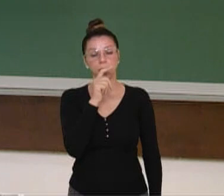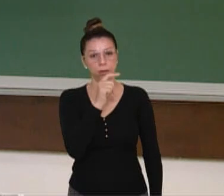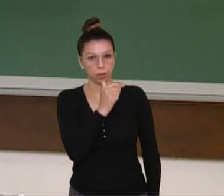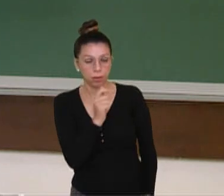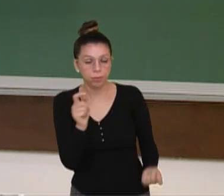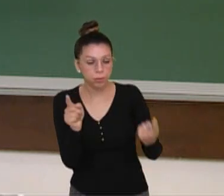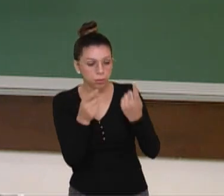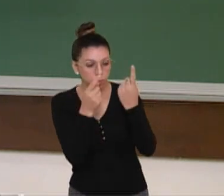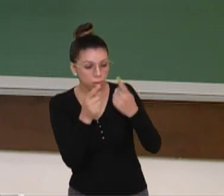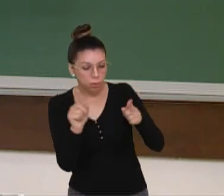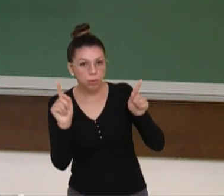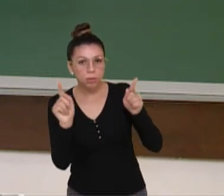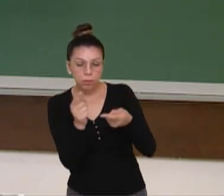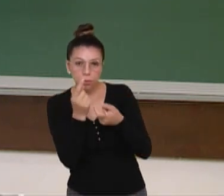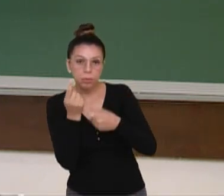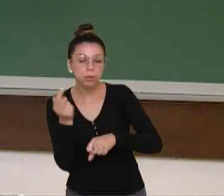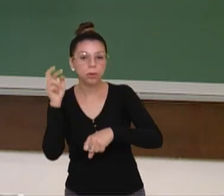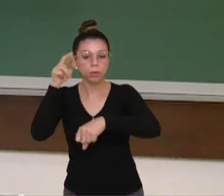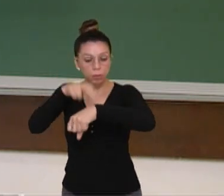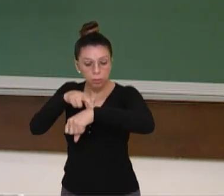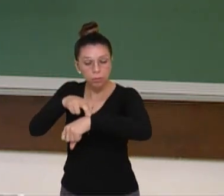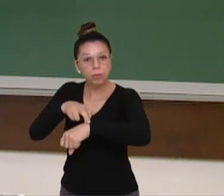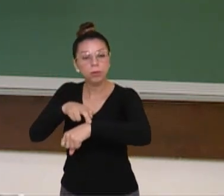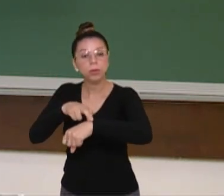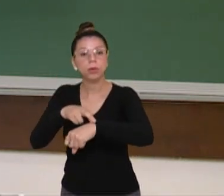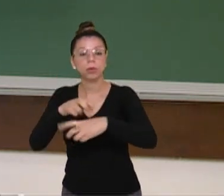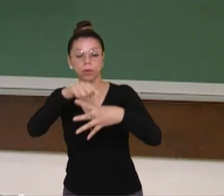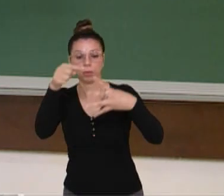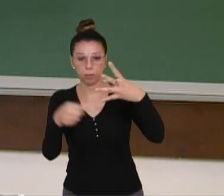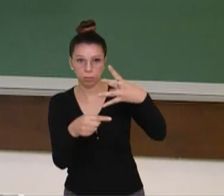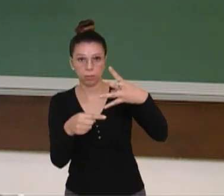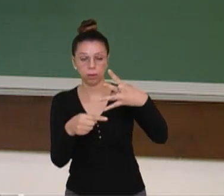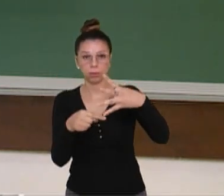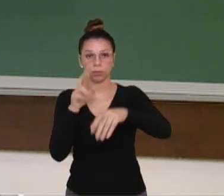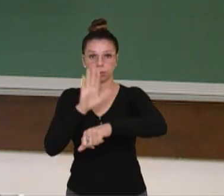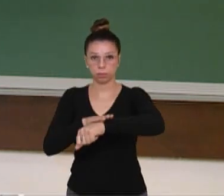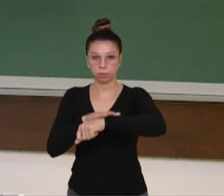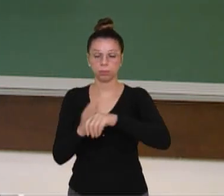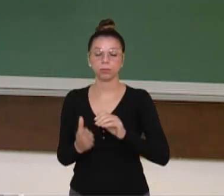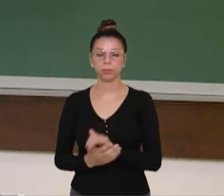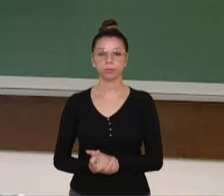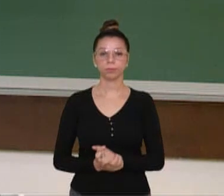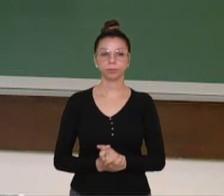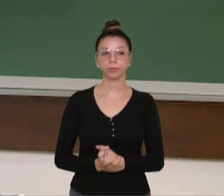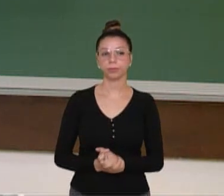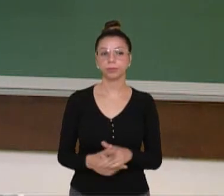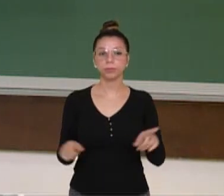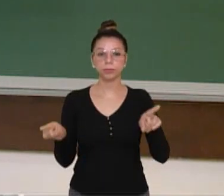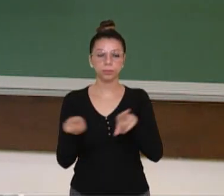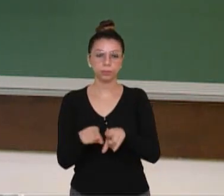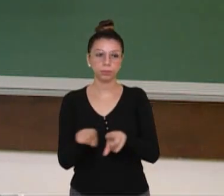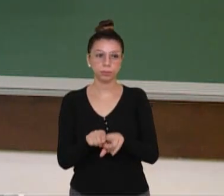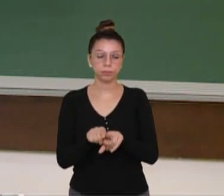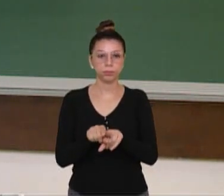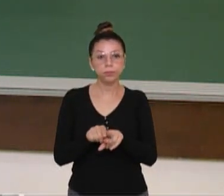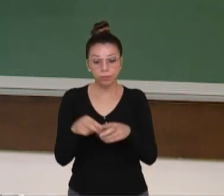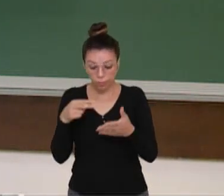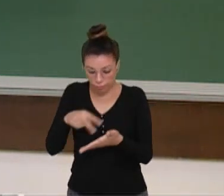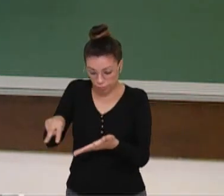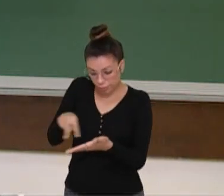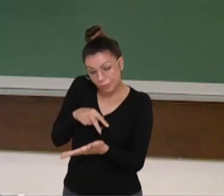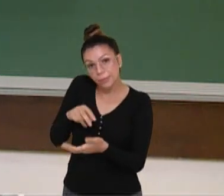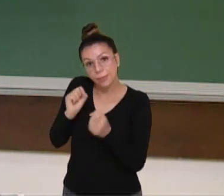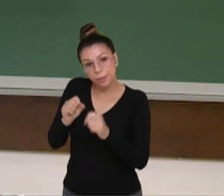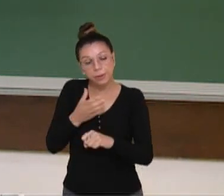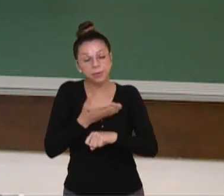a contagem dela, a marcação dela em 4 tempos. E aí eu trouxe aqui também, nessa dança, que vocês podem